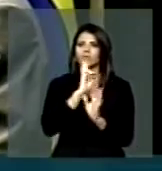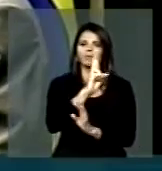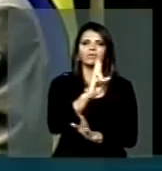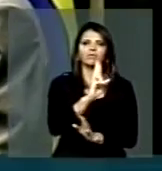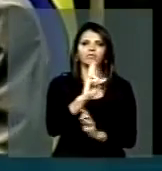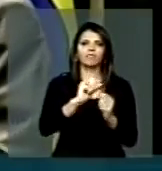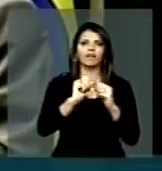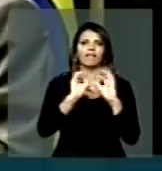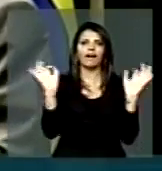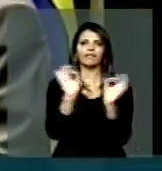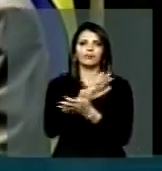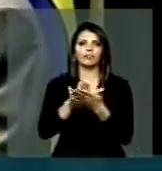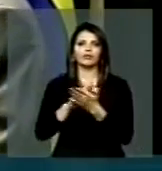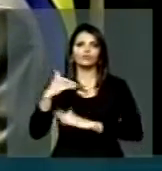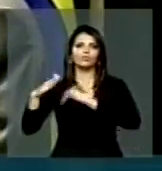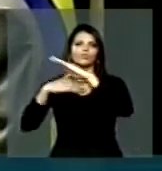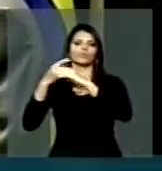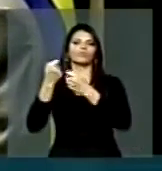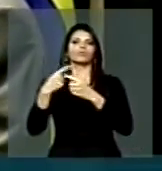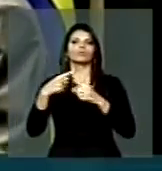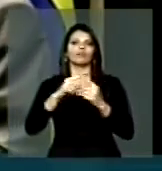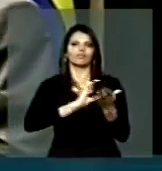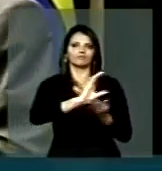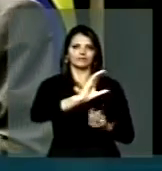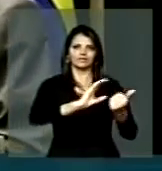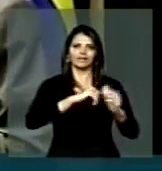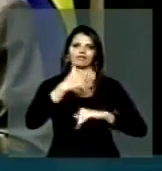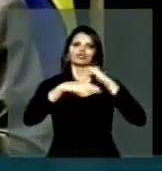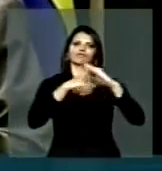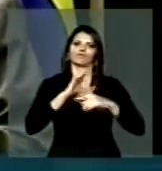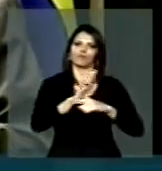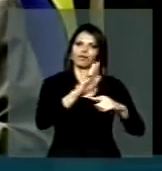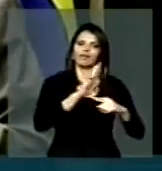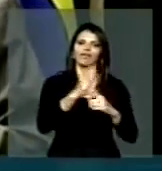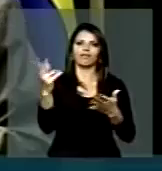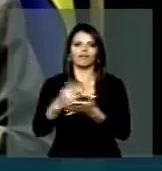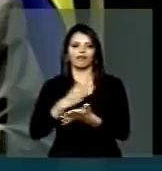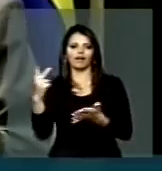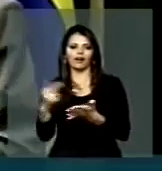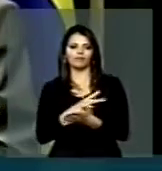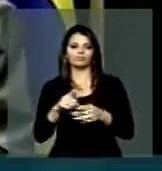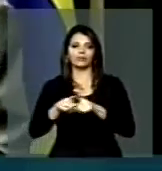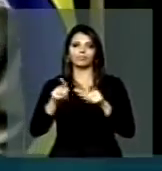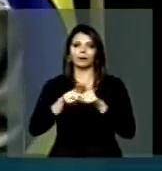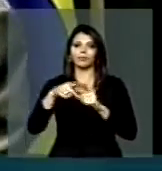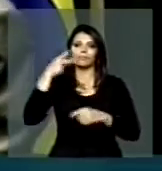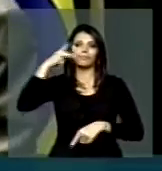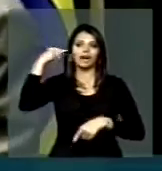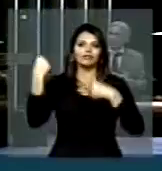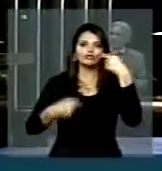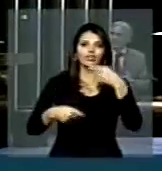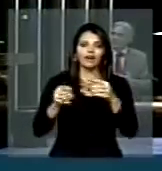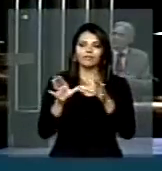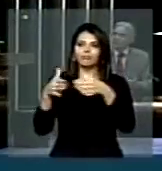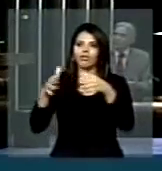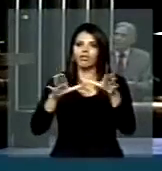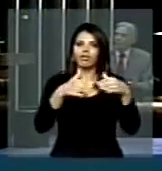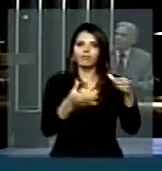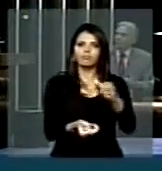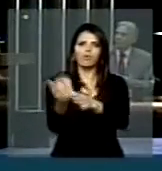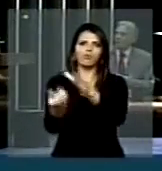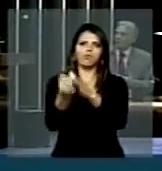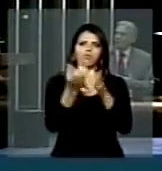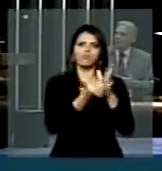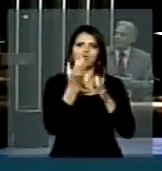por quê? Porque os incentivos estão errados e porque houve uma infiltração partidária na máquina pública. Isso não